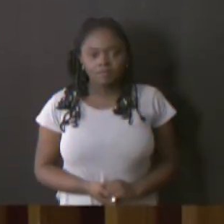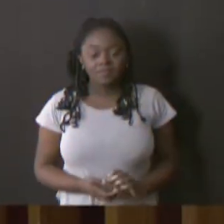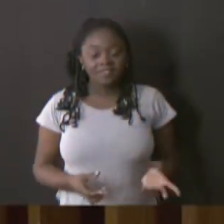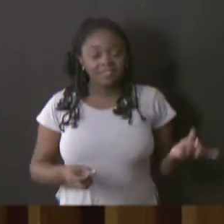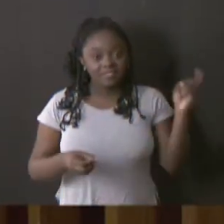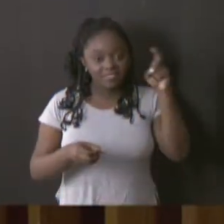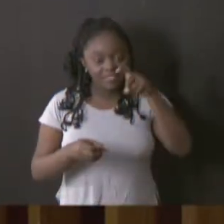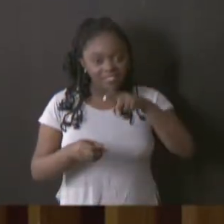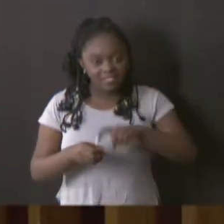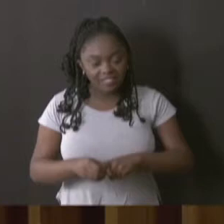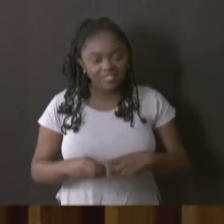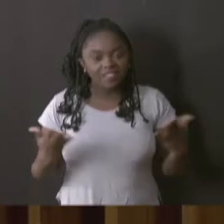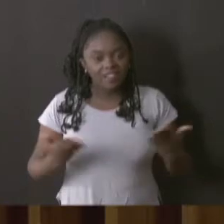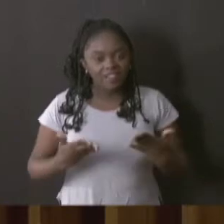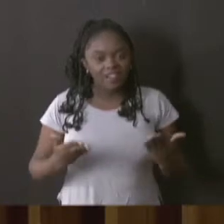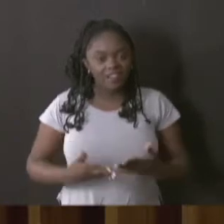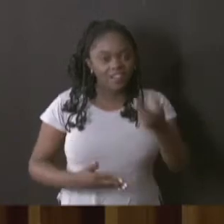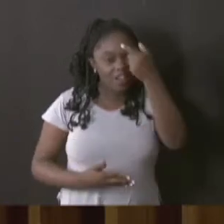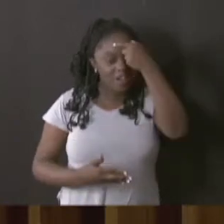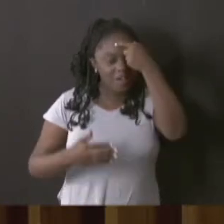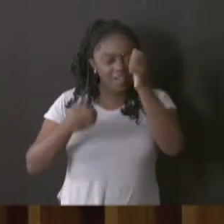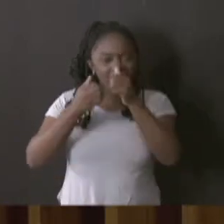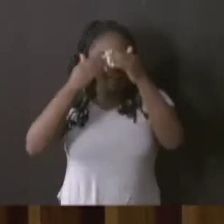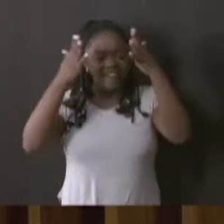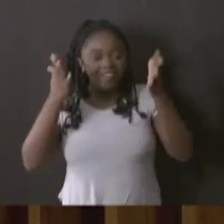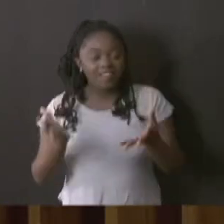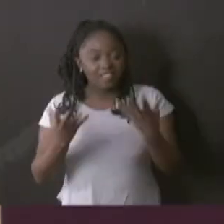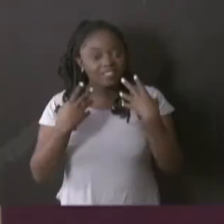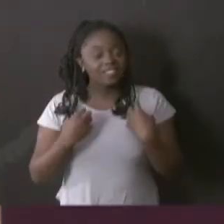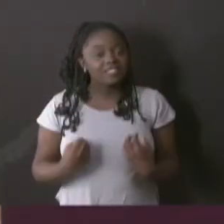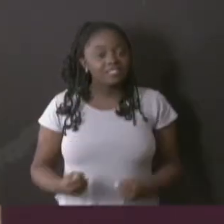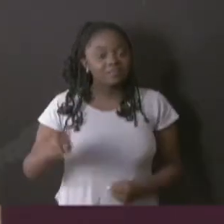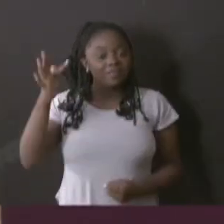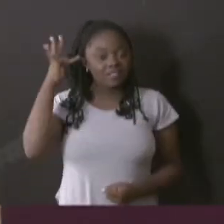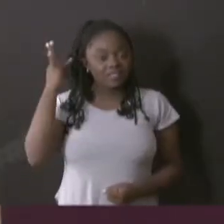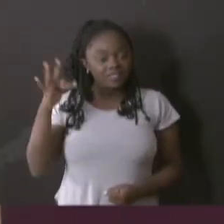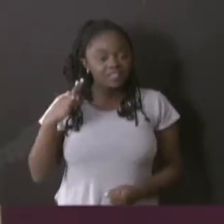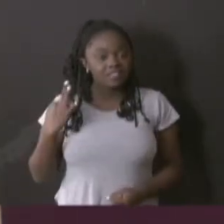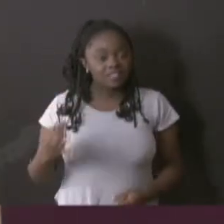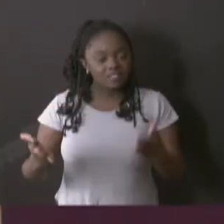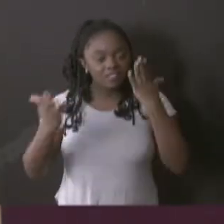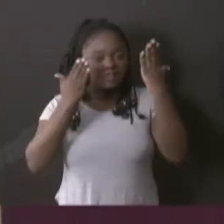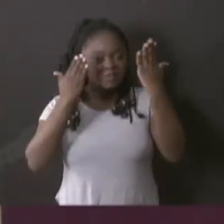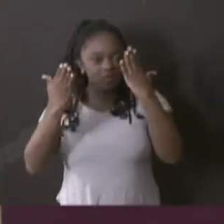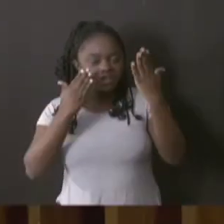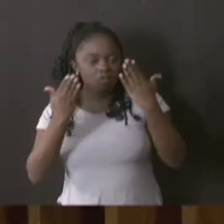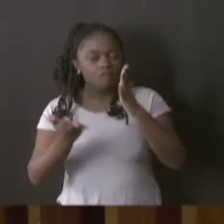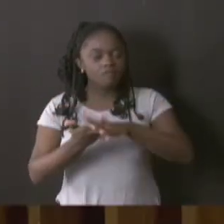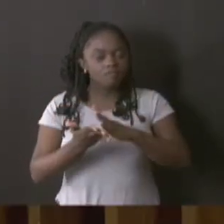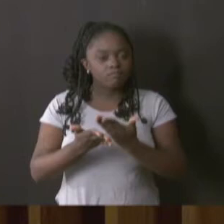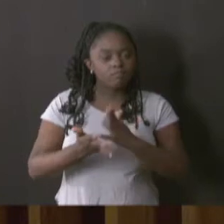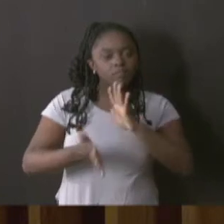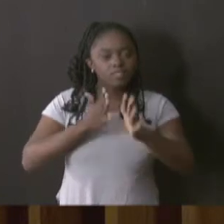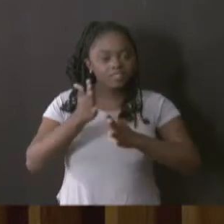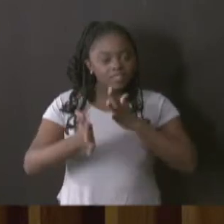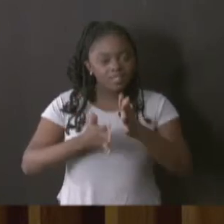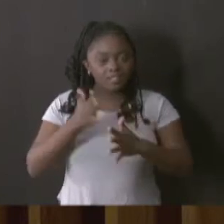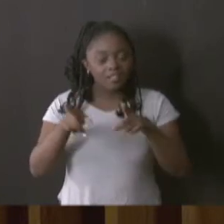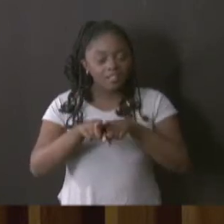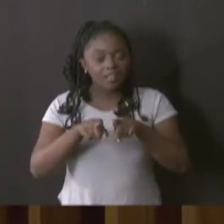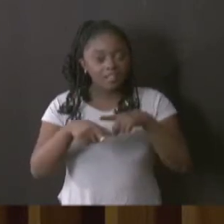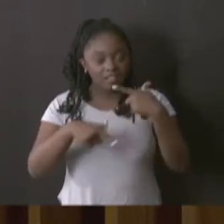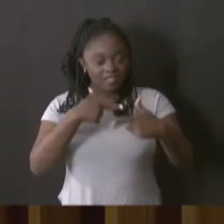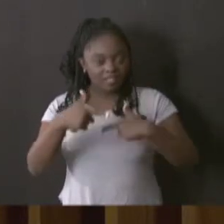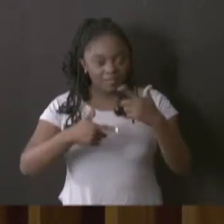Voltamos com o nosso programa Mente Aberta, recebendo a psicóloga Tatiana Bacelar, que trabalha com Libras, ela é intérprete de Libras. E nós